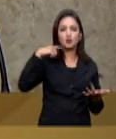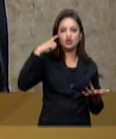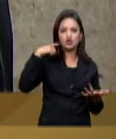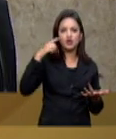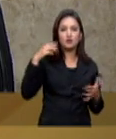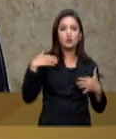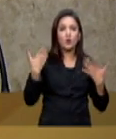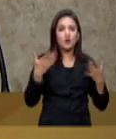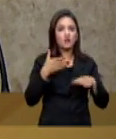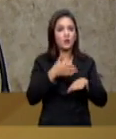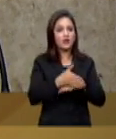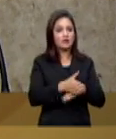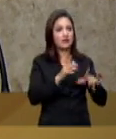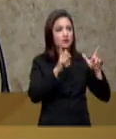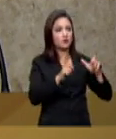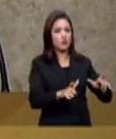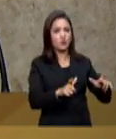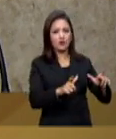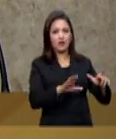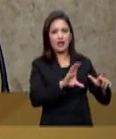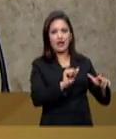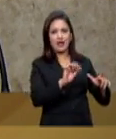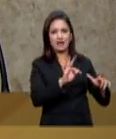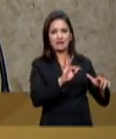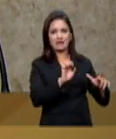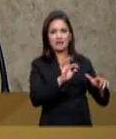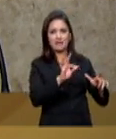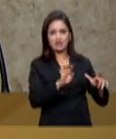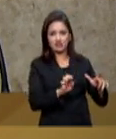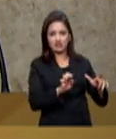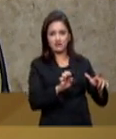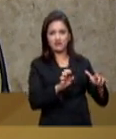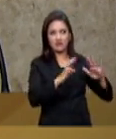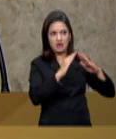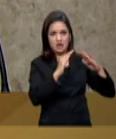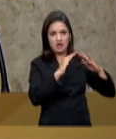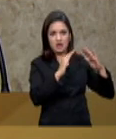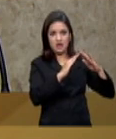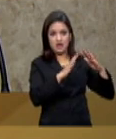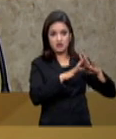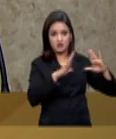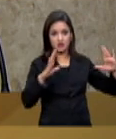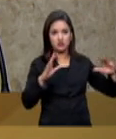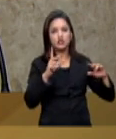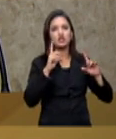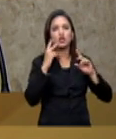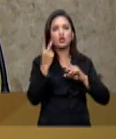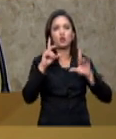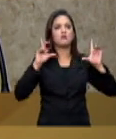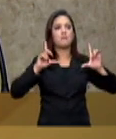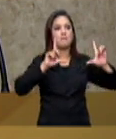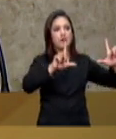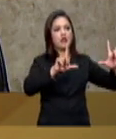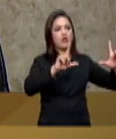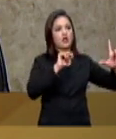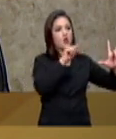Catete, havia duas placas de bronze. Uma dizia, quando se sente no